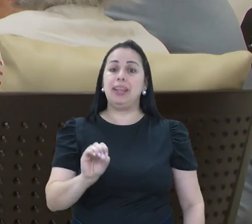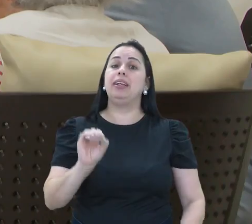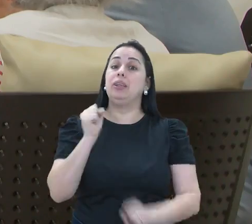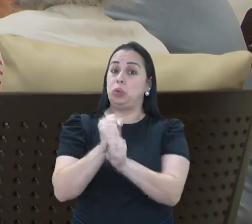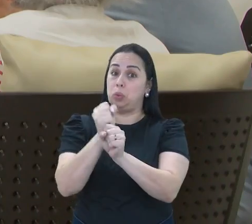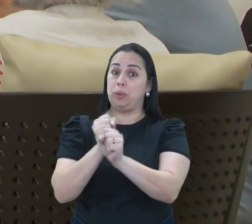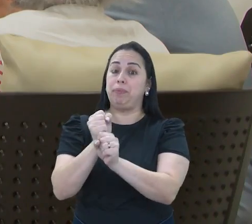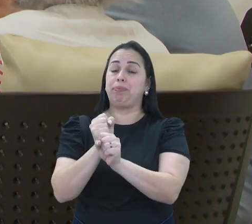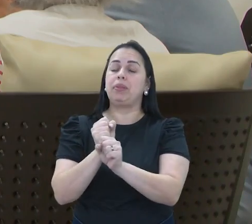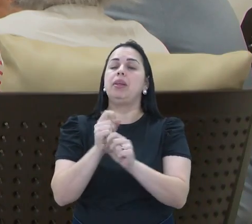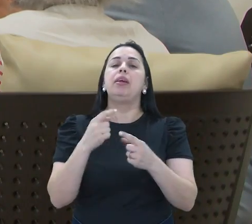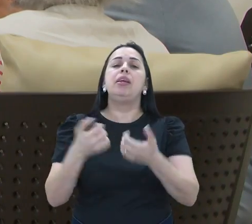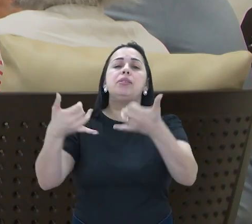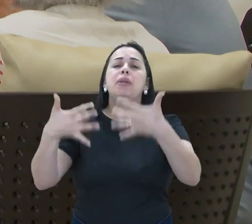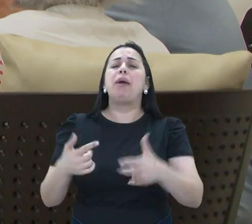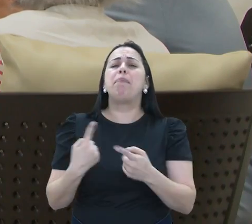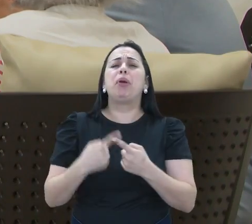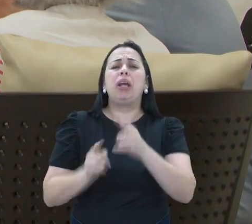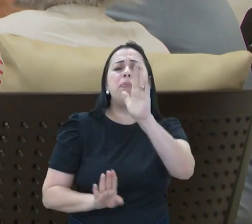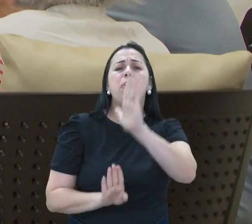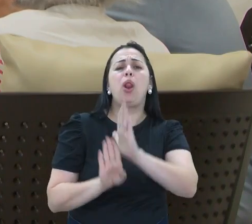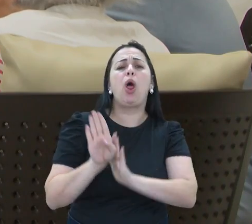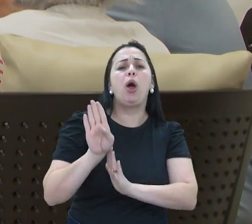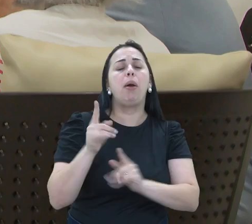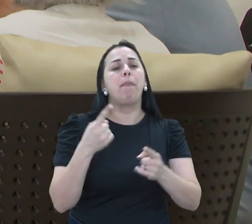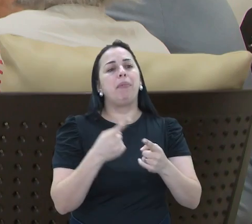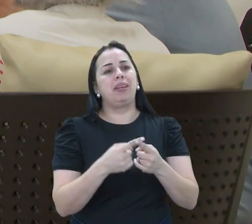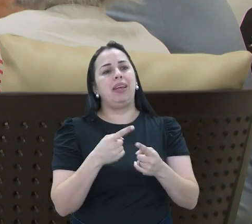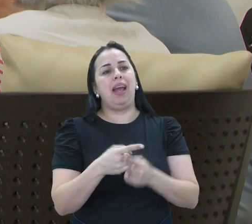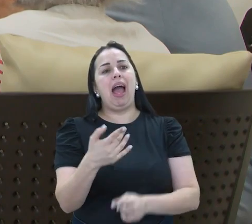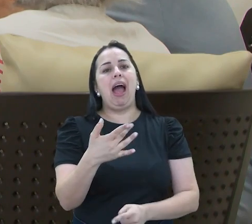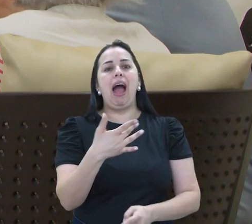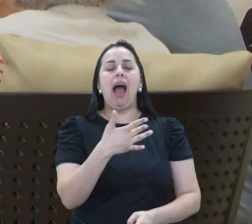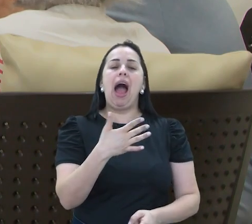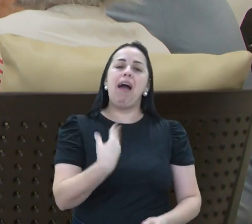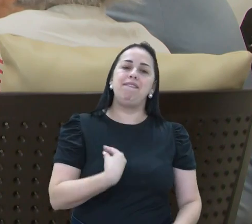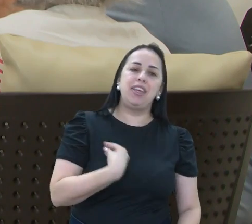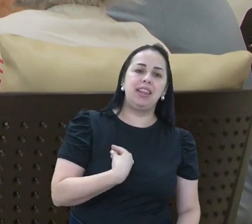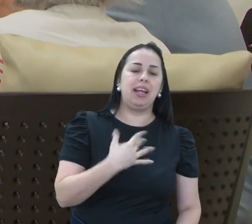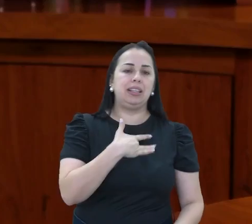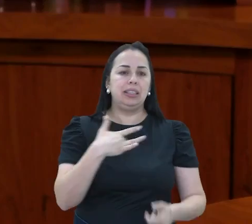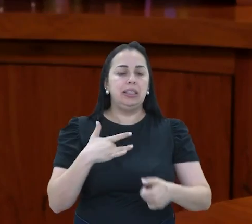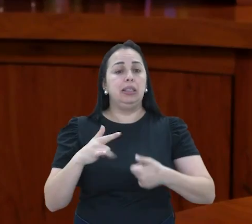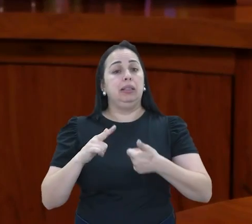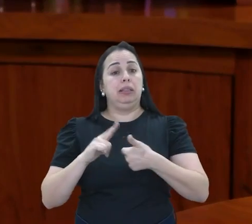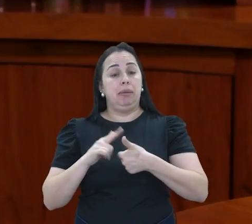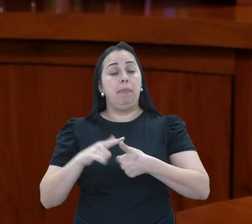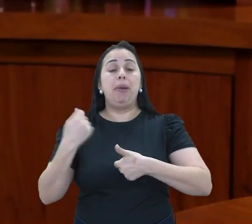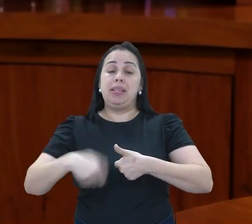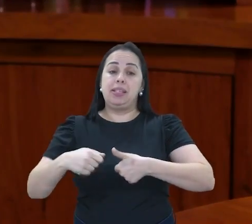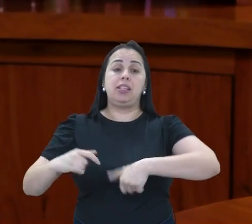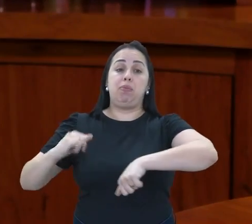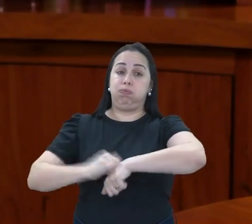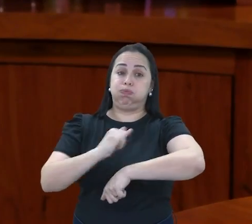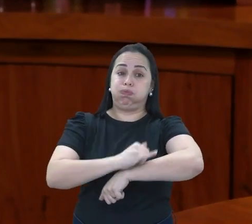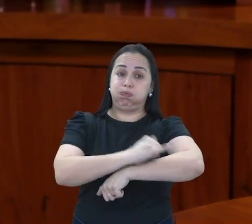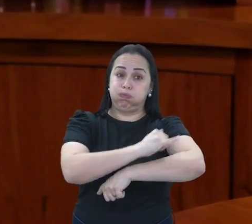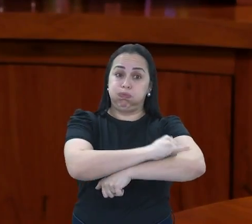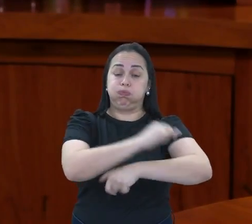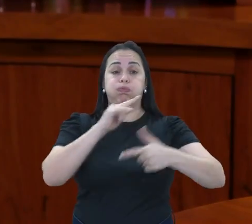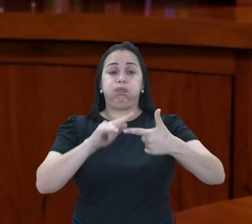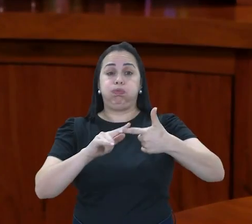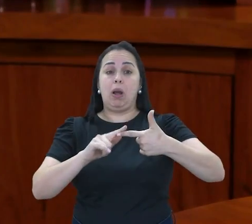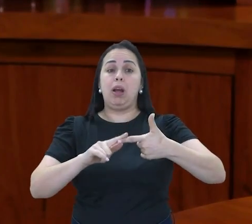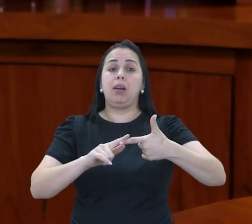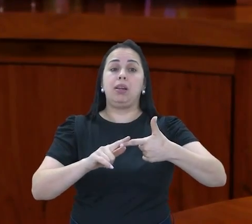2050. E uma das explicações para esse aumento está relacionada aos hábitos de vida. Combater a obesidade,